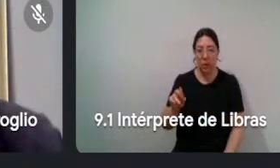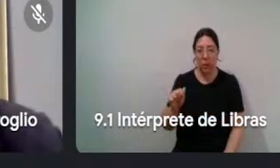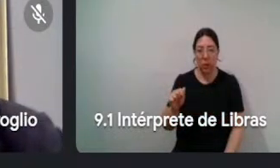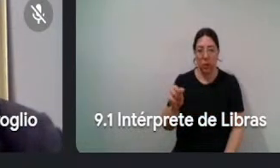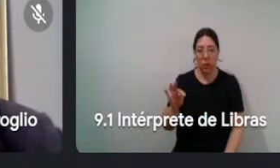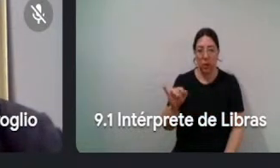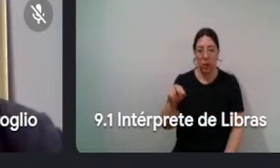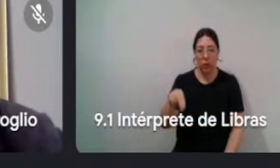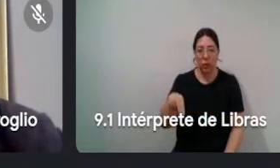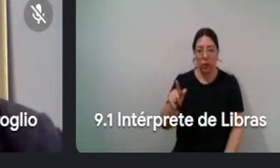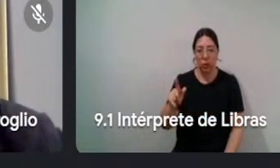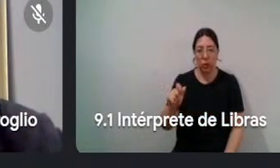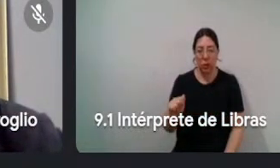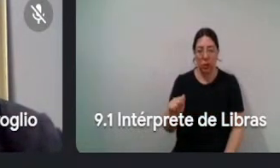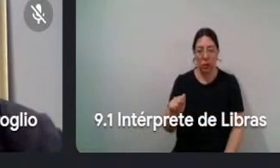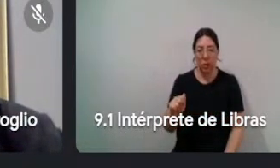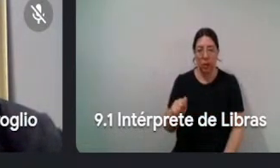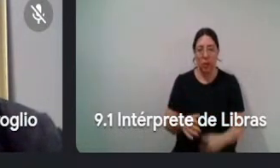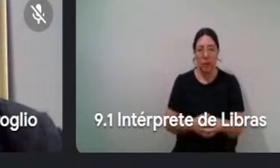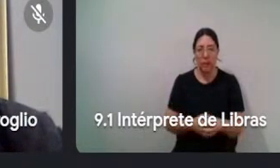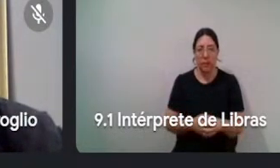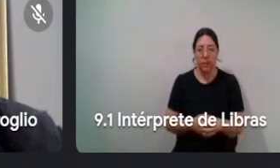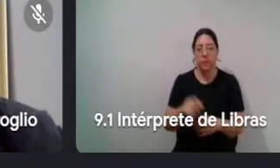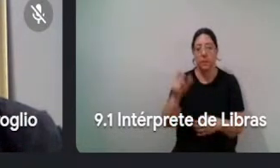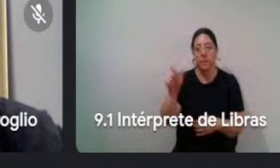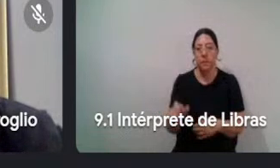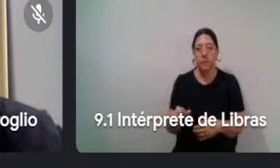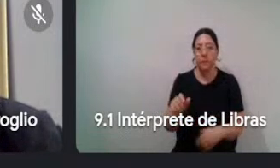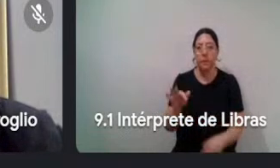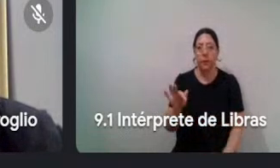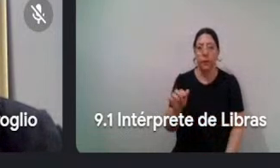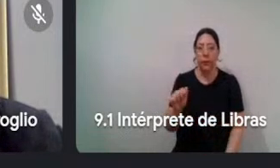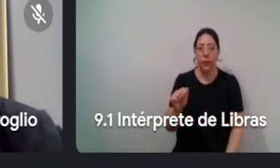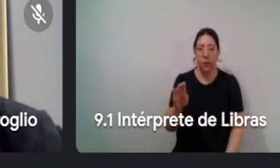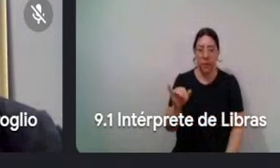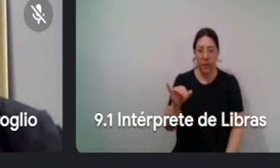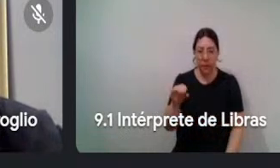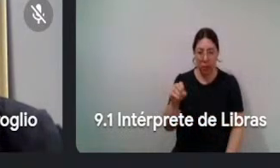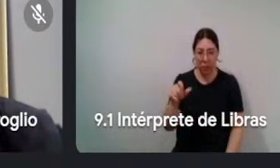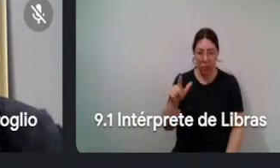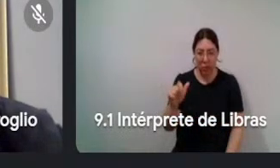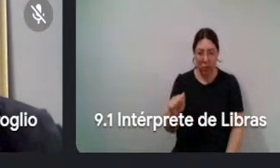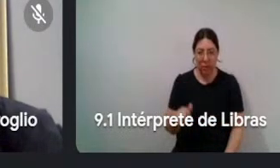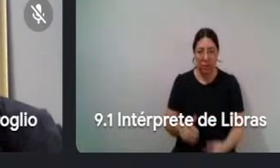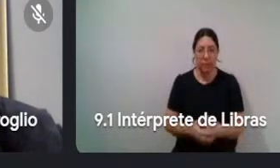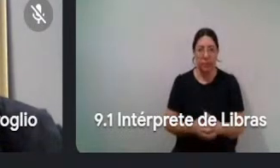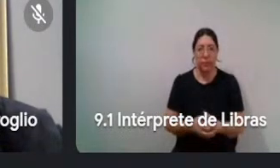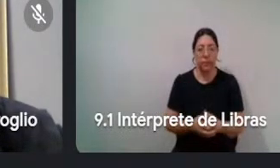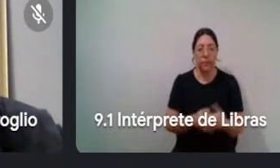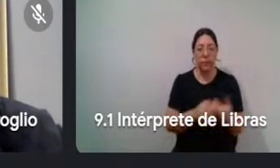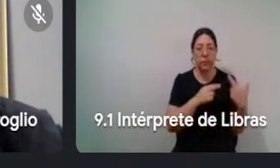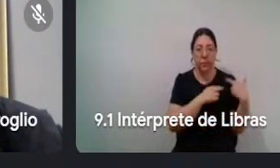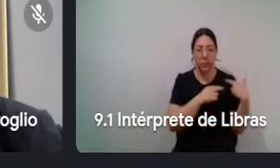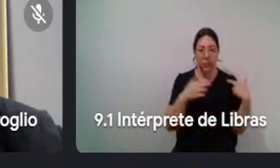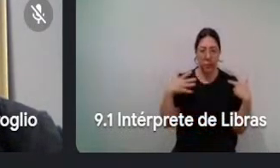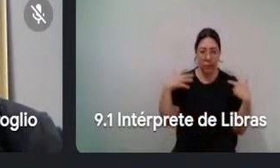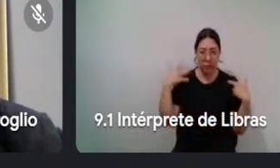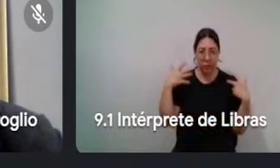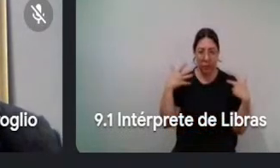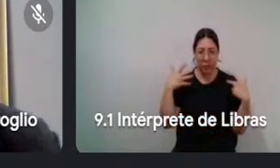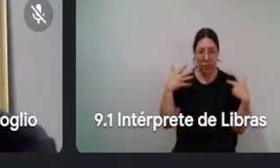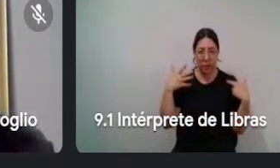Lima, recorrente Fabiola de Oliveira Rodrigues Costa. Com a palavra, então, o relator, doutor José Maria Lima.